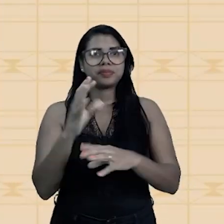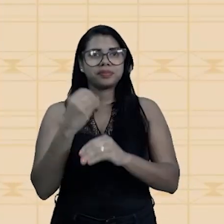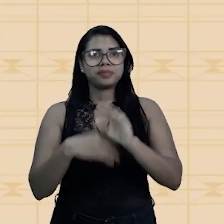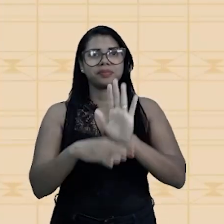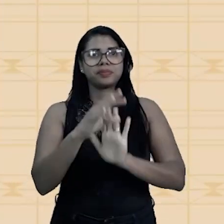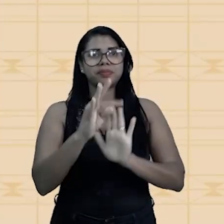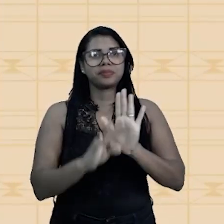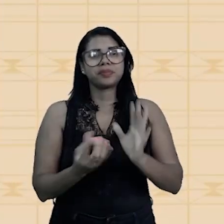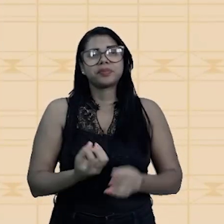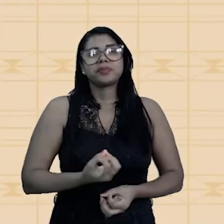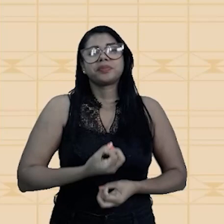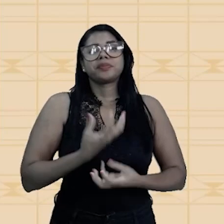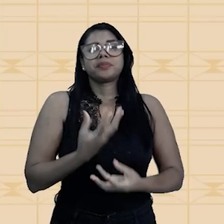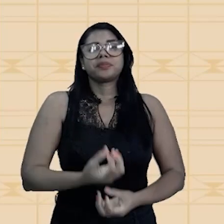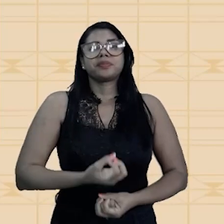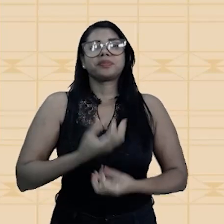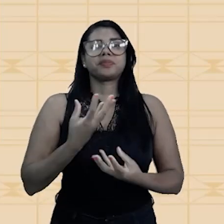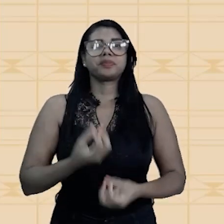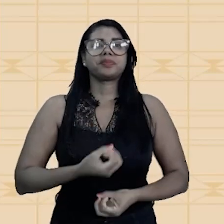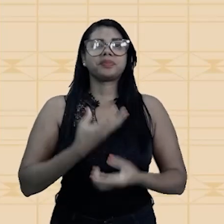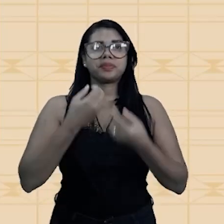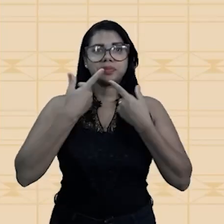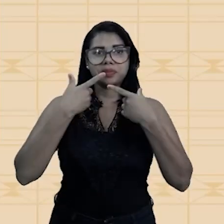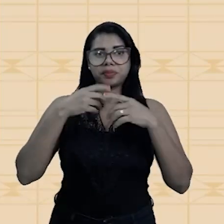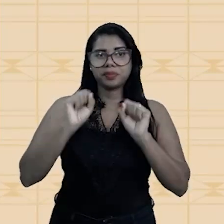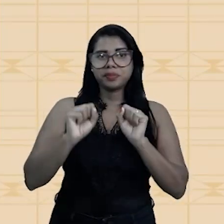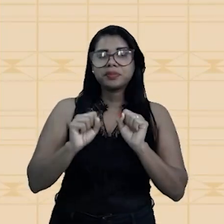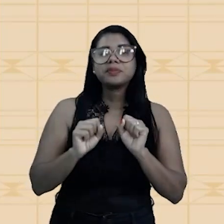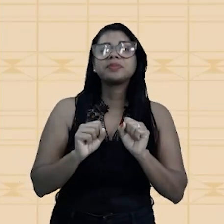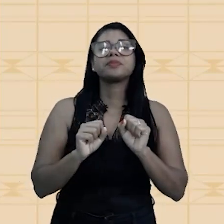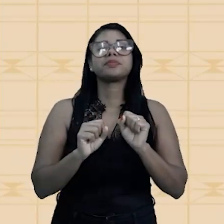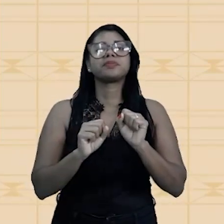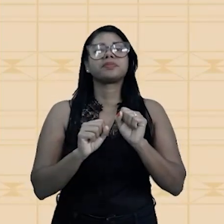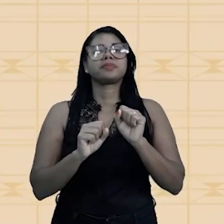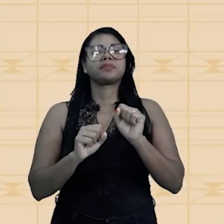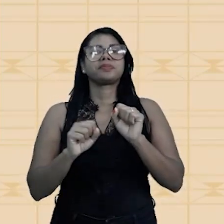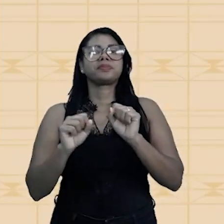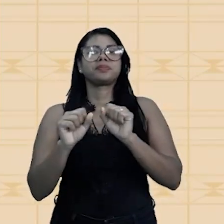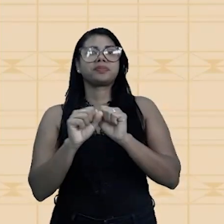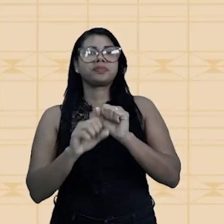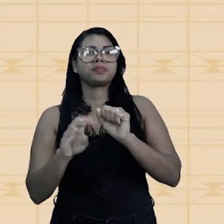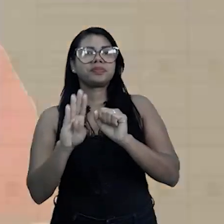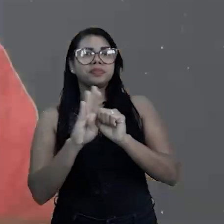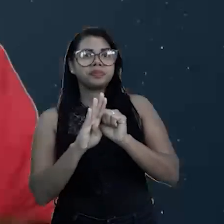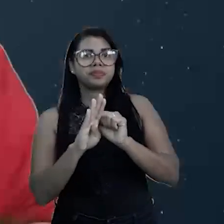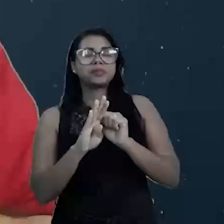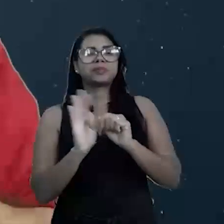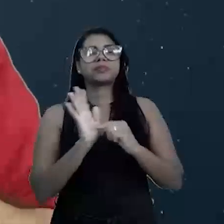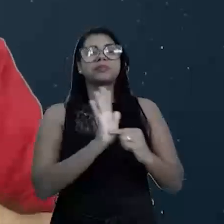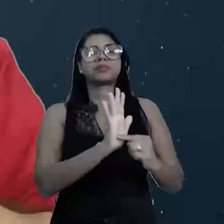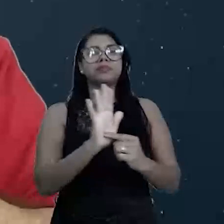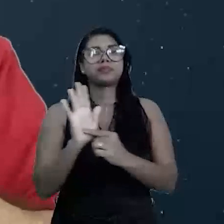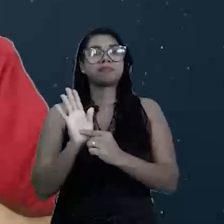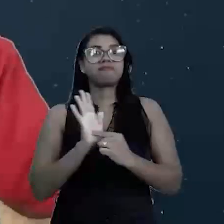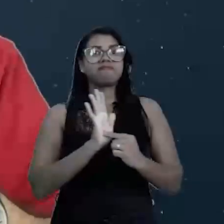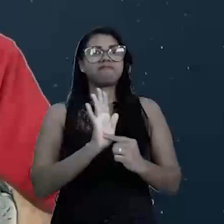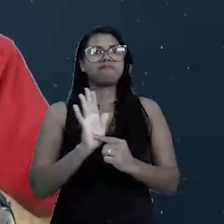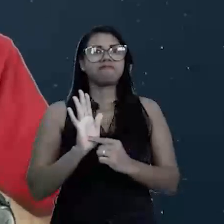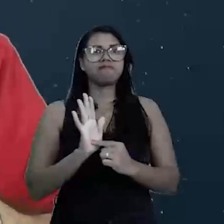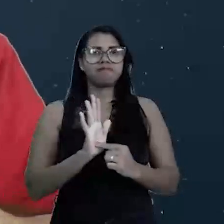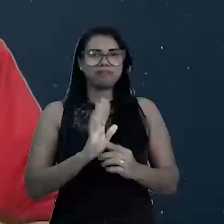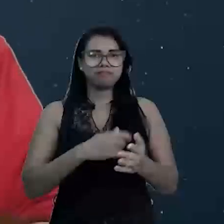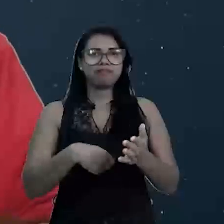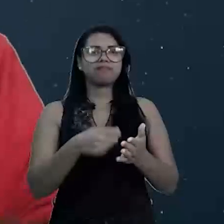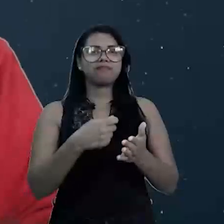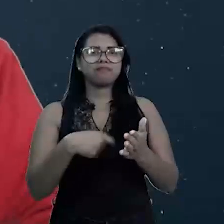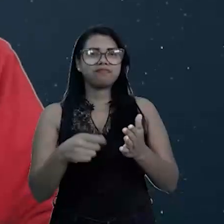textos poéticos, em que a linguagem ela é subjetiva e que vai existir uma grande expressividade. Então, os autores